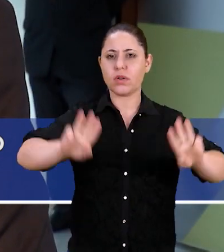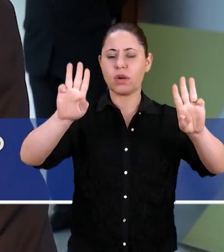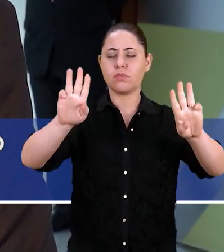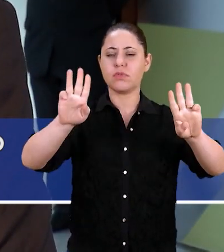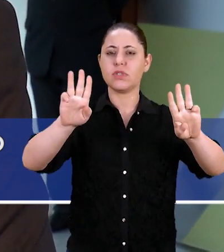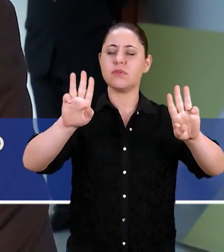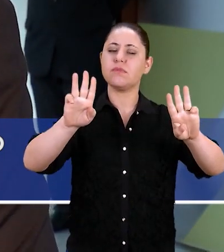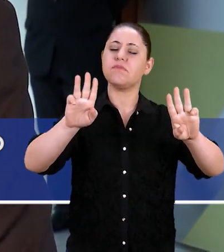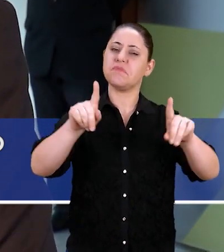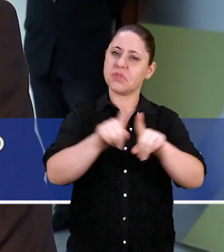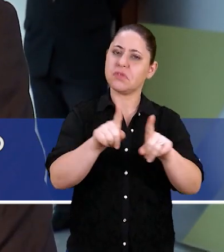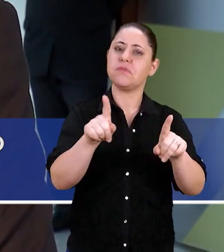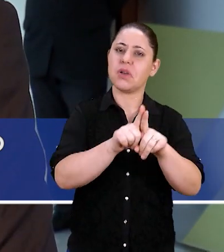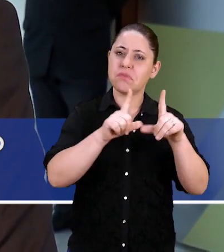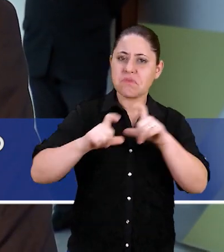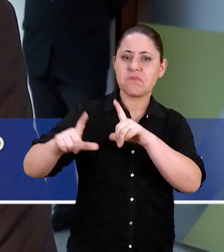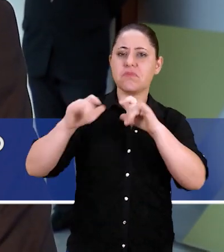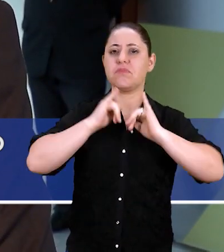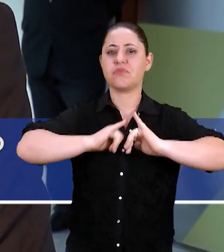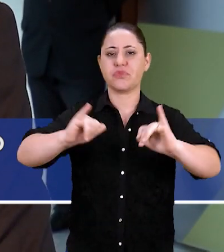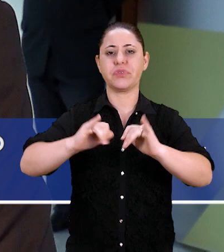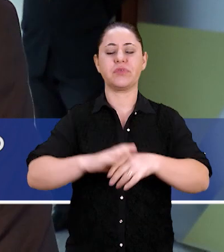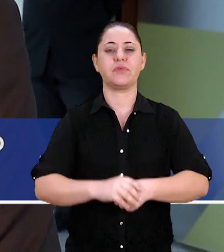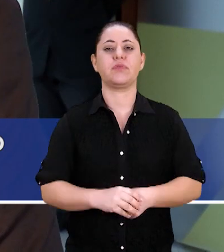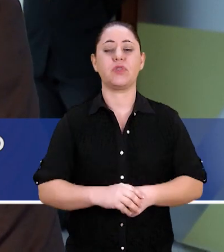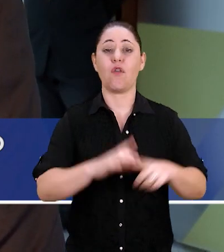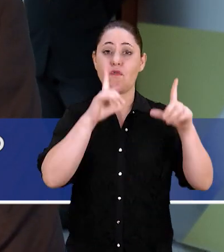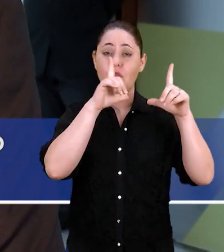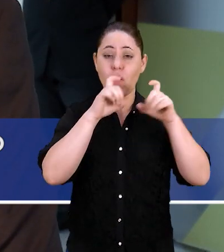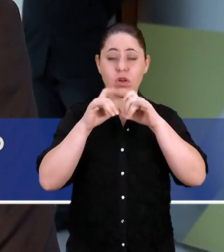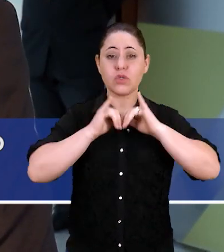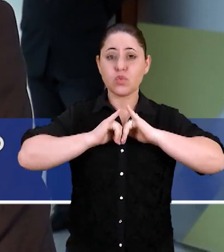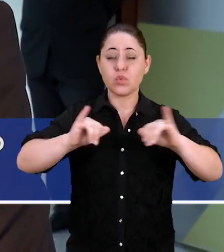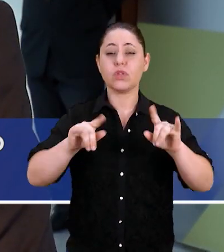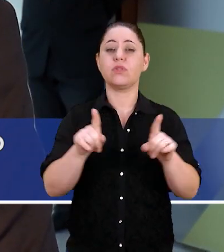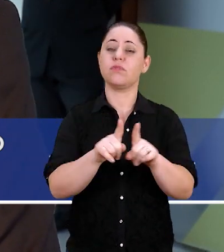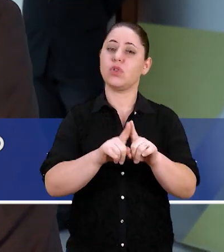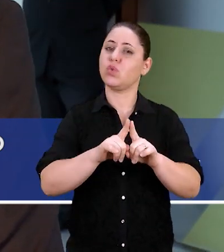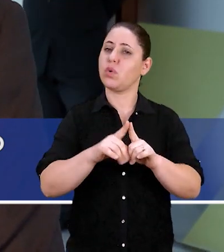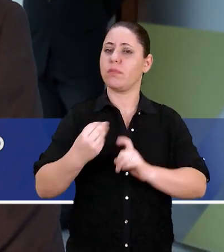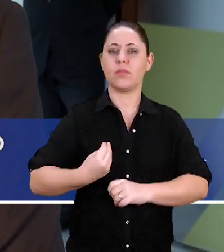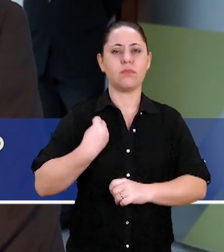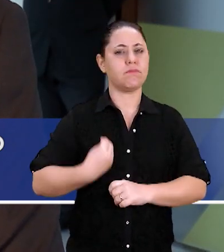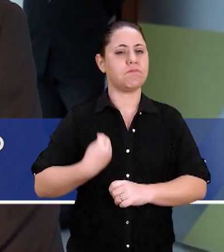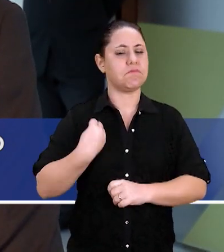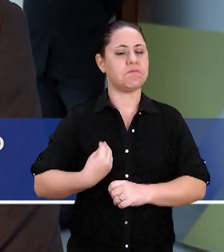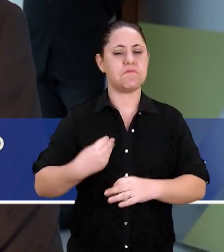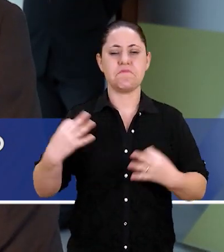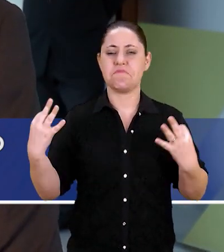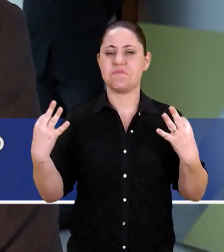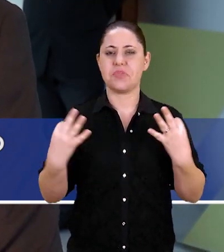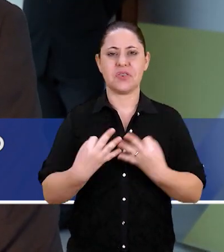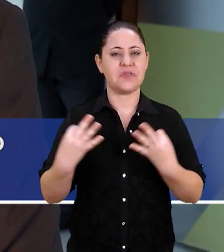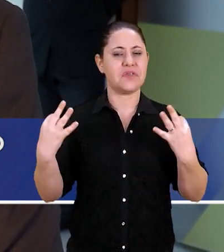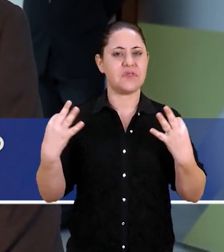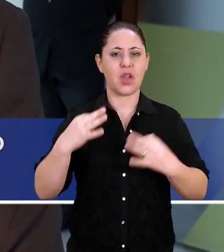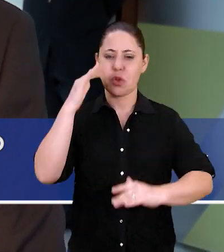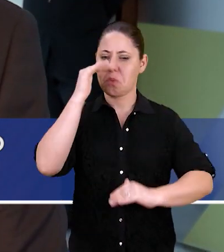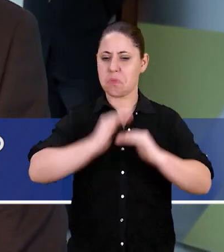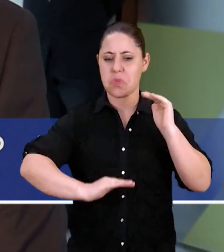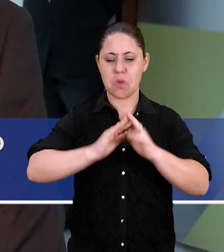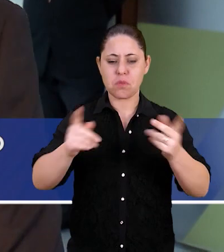e web jornalismo, fotografia, e que todos participaram de uma maneira assim